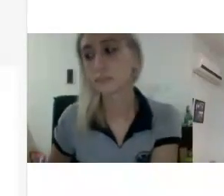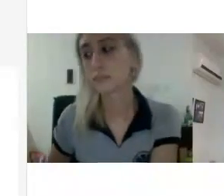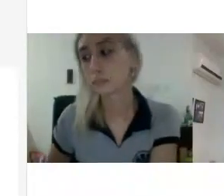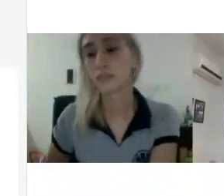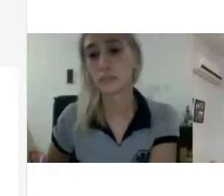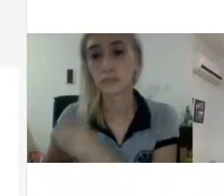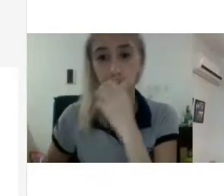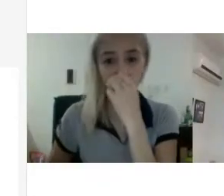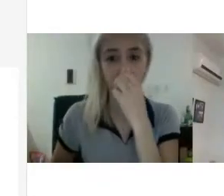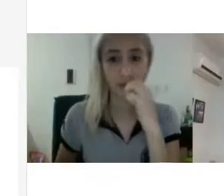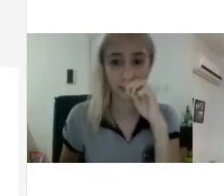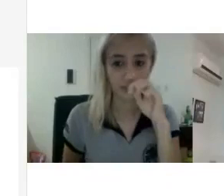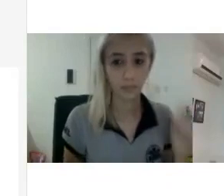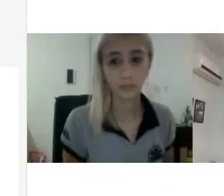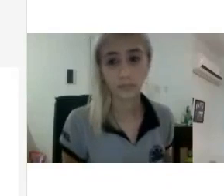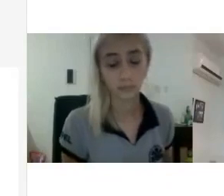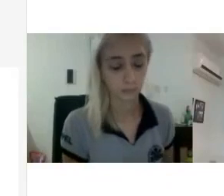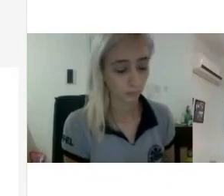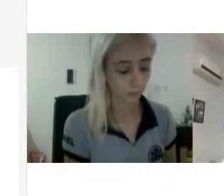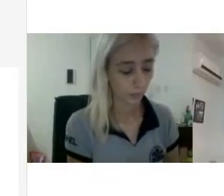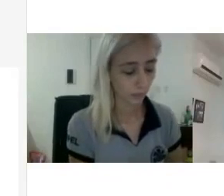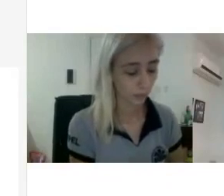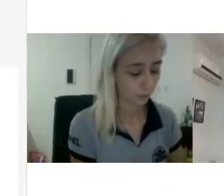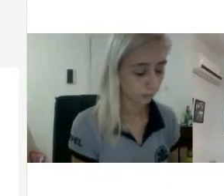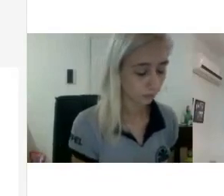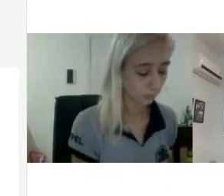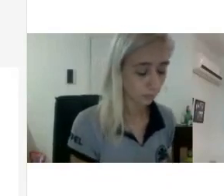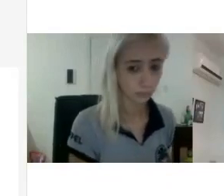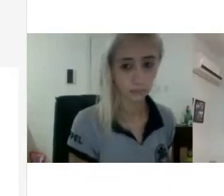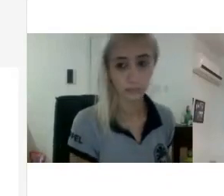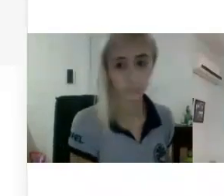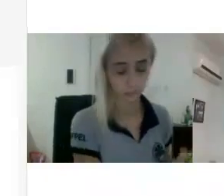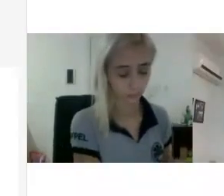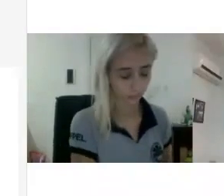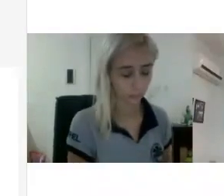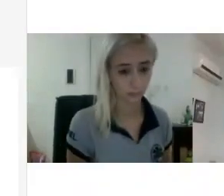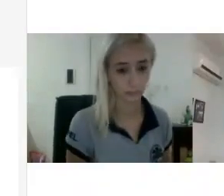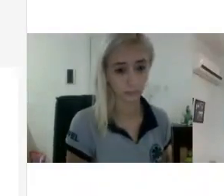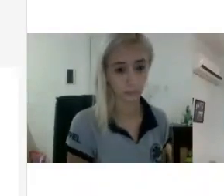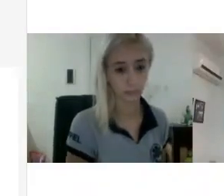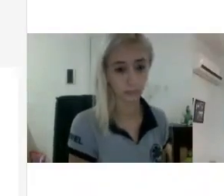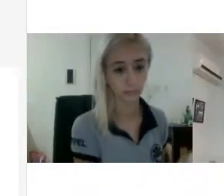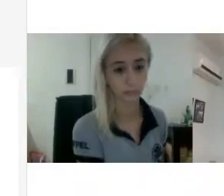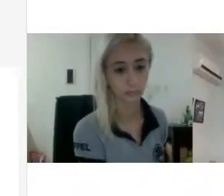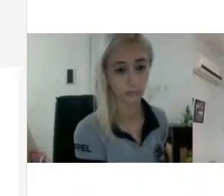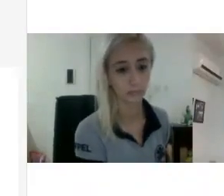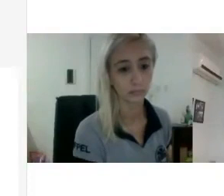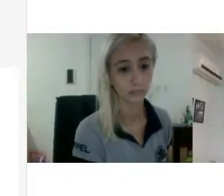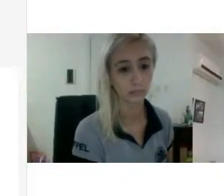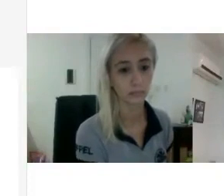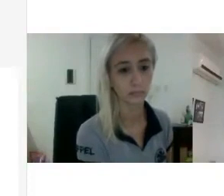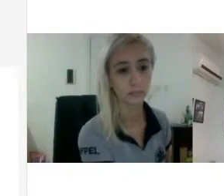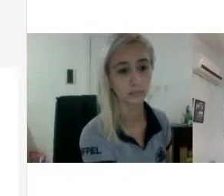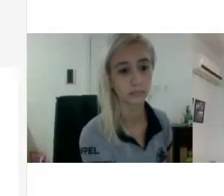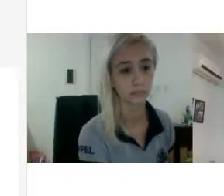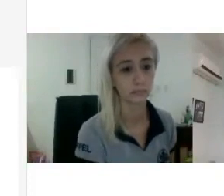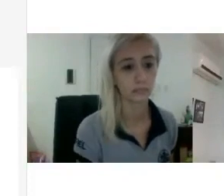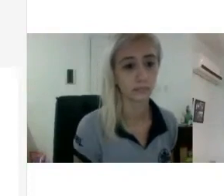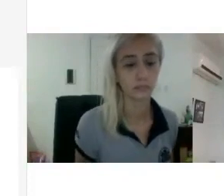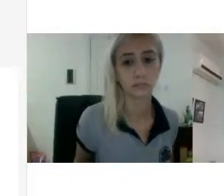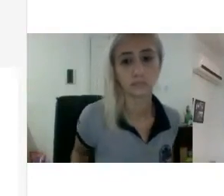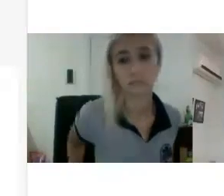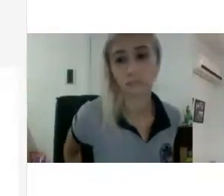a intérpretes, a formação, existe um curso de letras Libras. Os nossos cursos ainda, pelo menos na museologia, onde eu atuo,